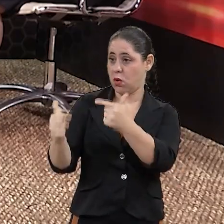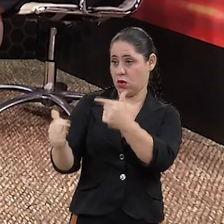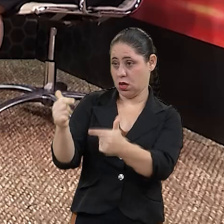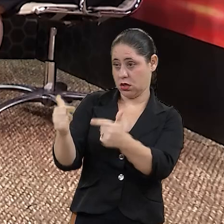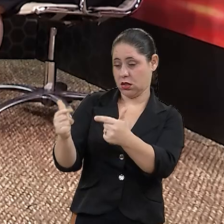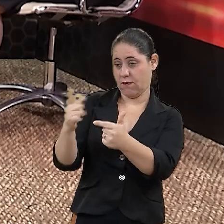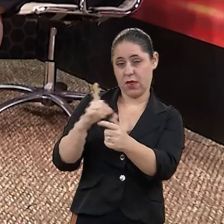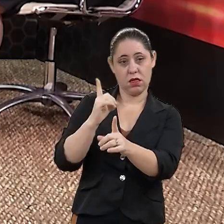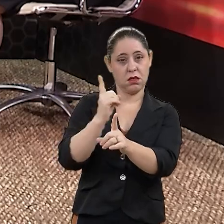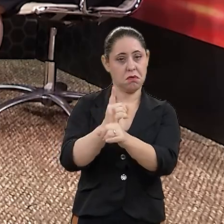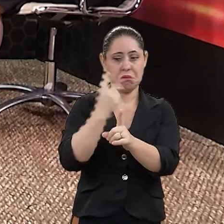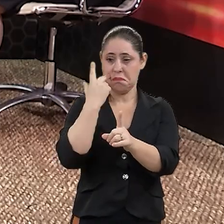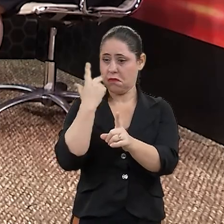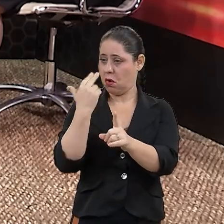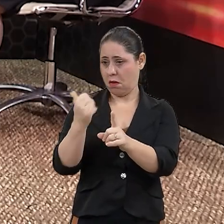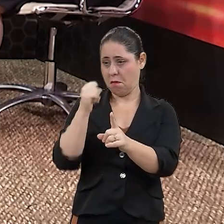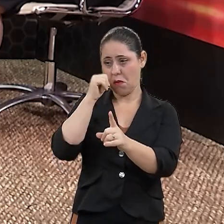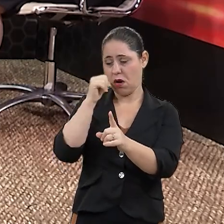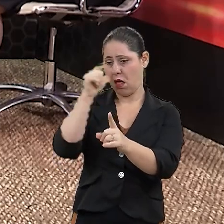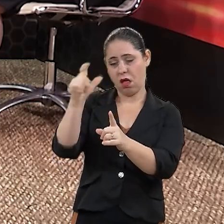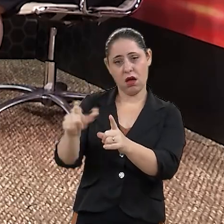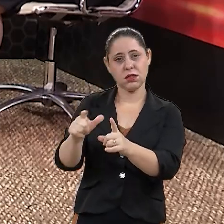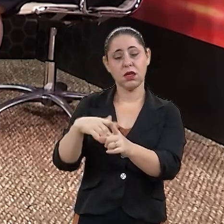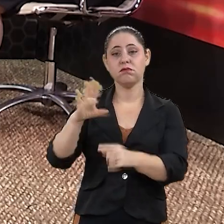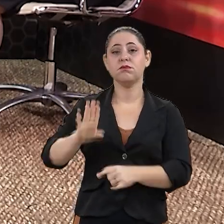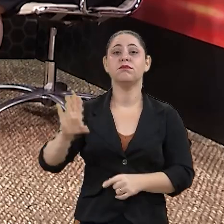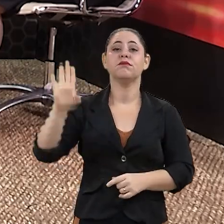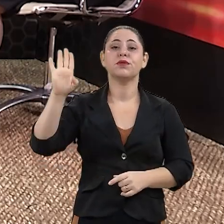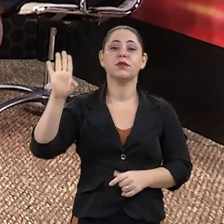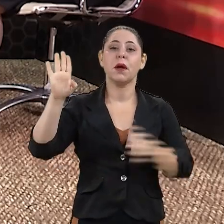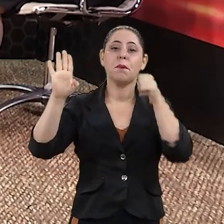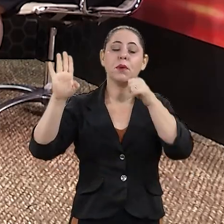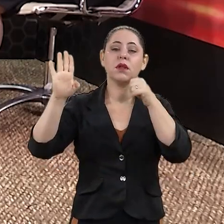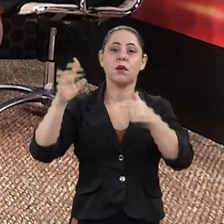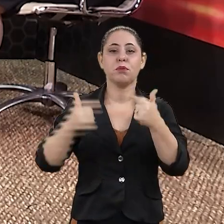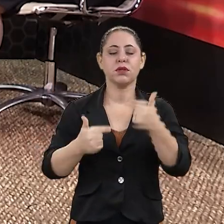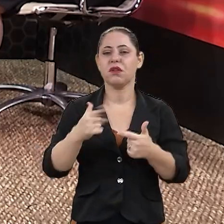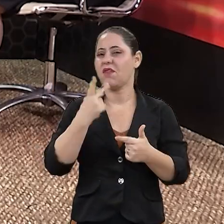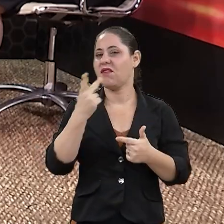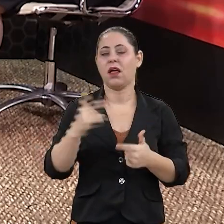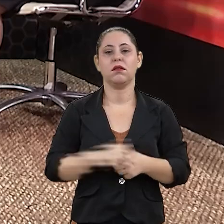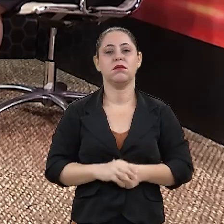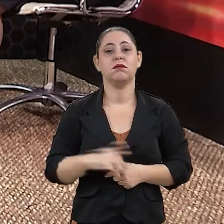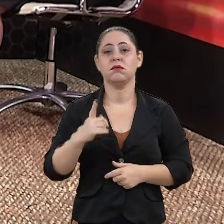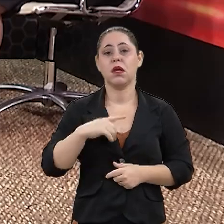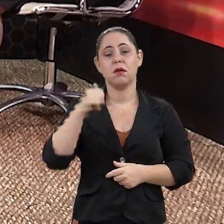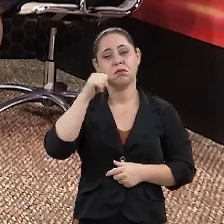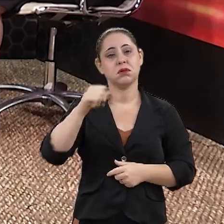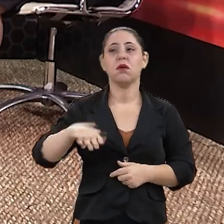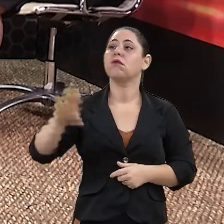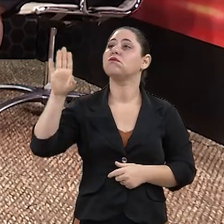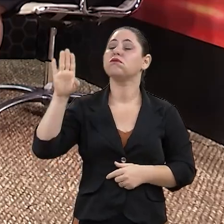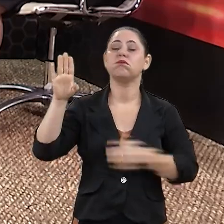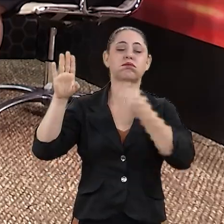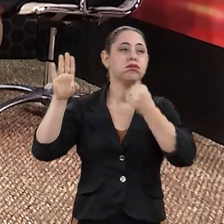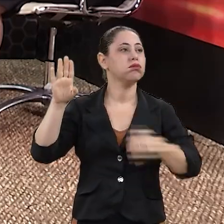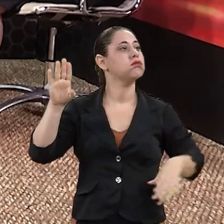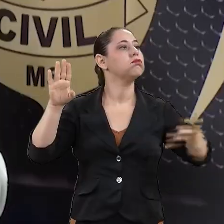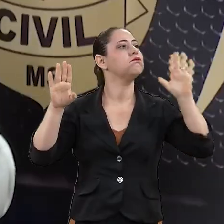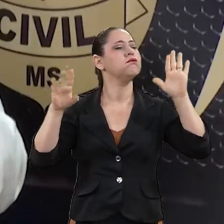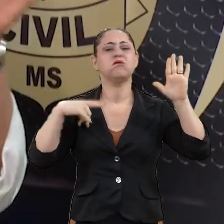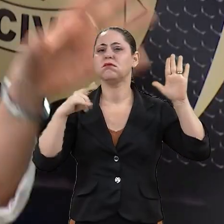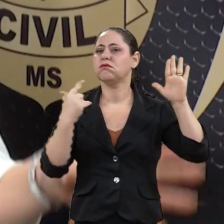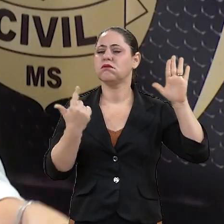tudo normal, tipo assim, porque muitos candidatos a mulheres à política, a gente não vai falar mais isso, vão ter candidatos homens, candidatas mulheres, assim